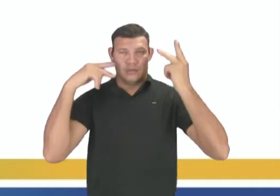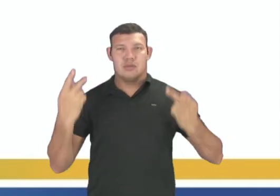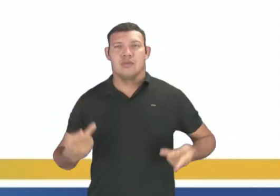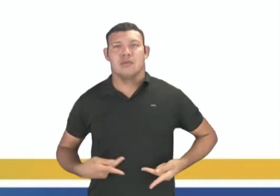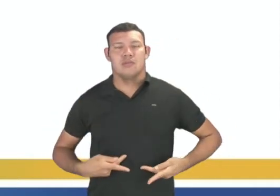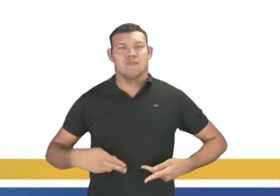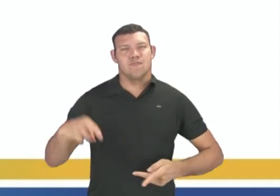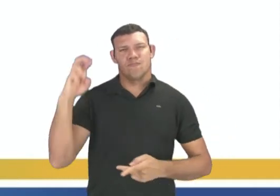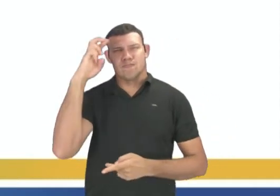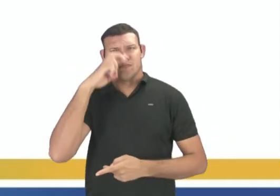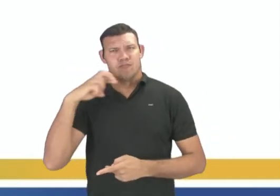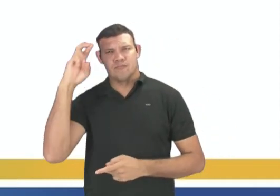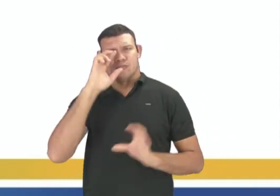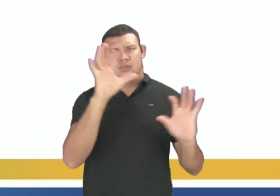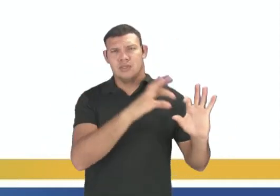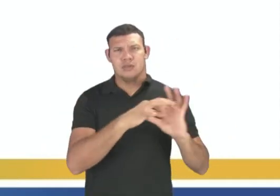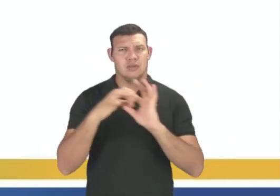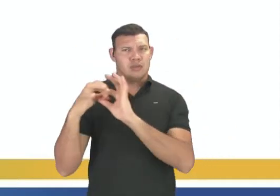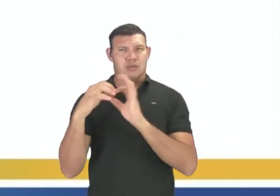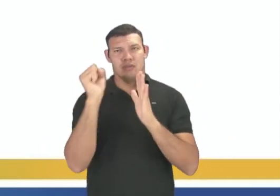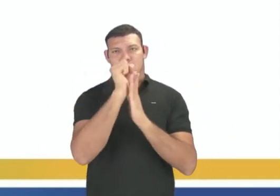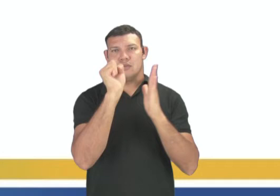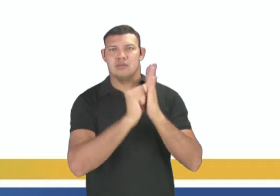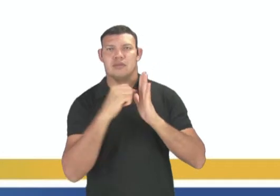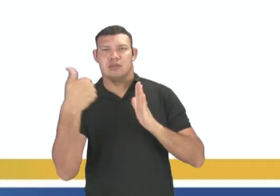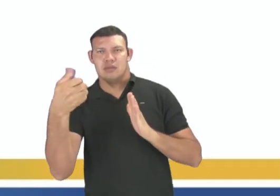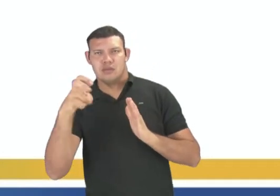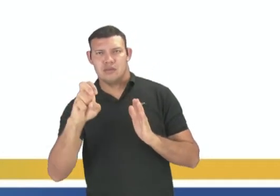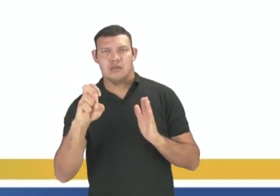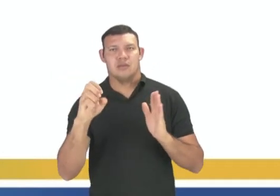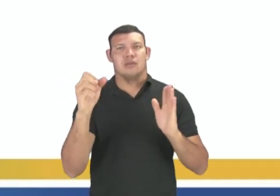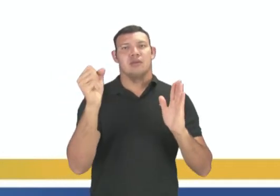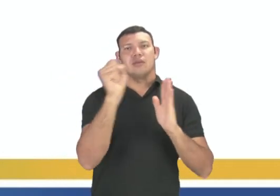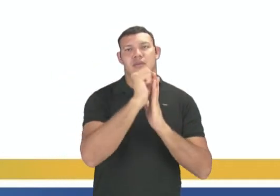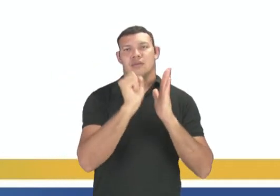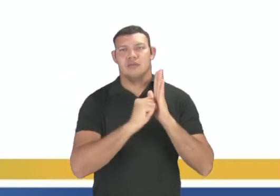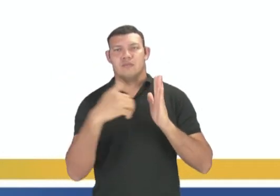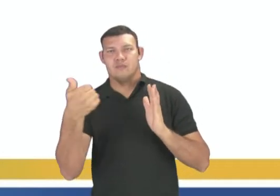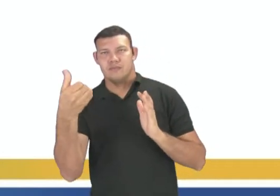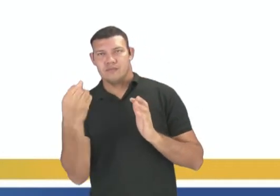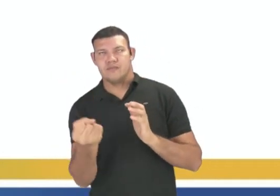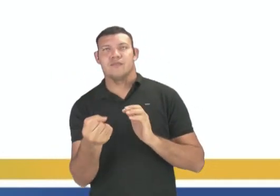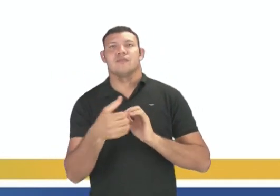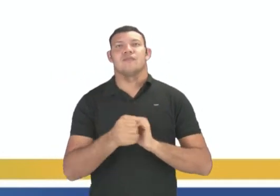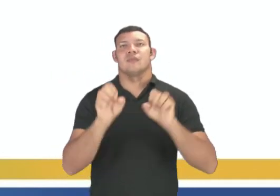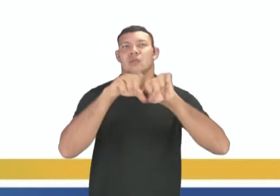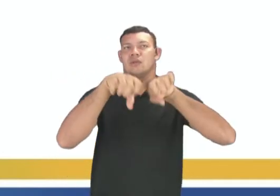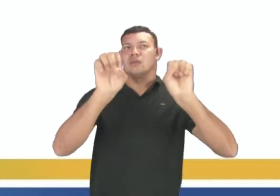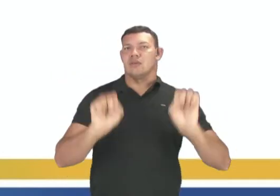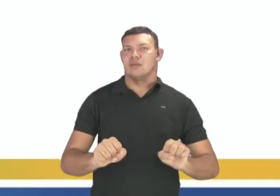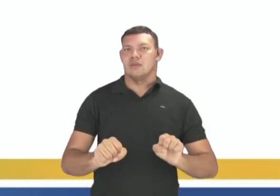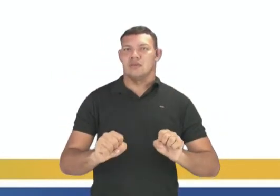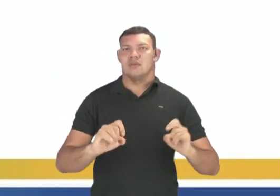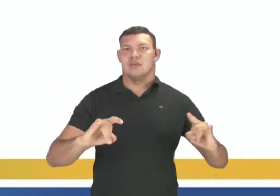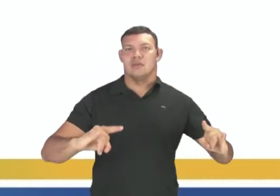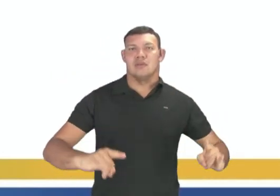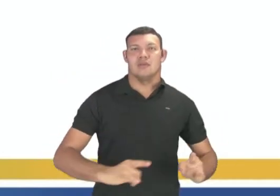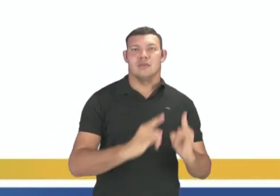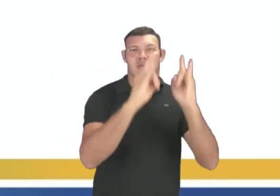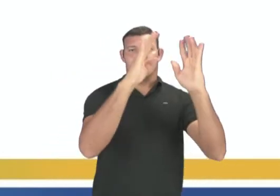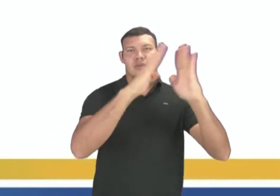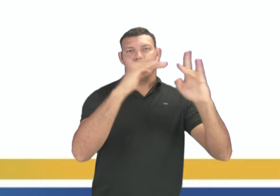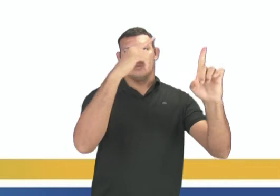pode ser observado no contexto dos séculos XV e XVI, nas estruturas das catedrais